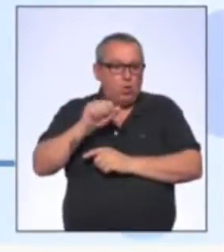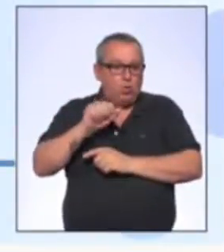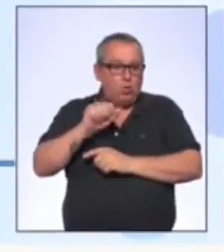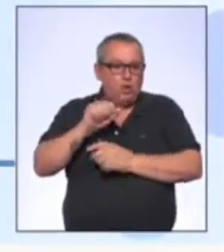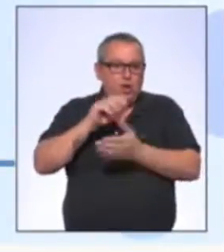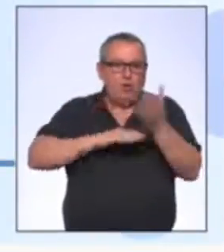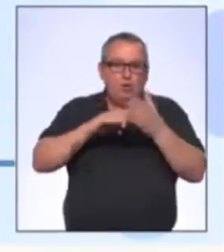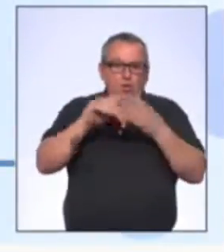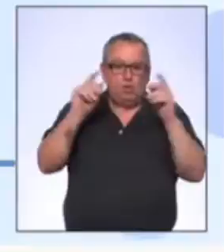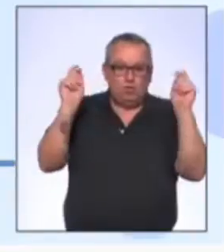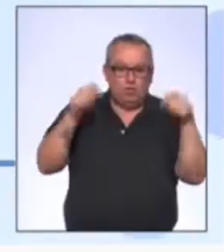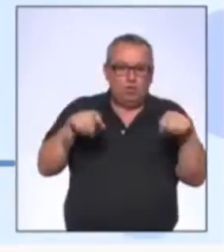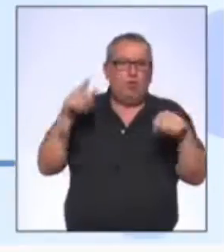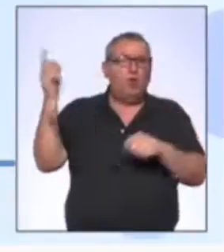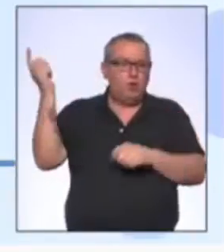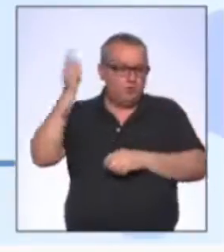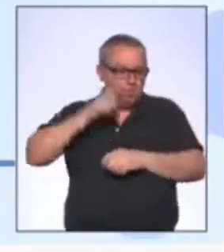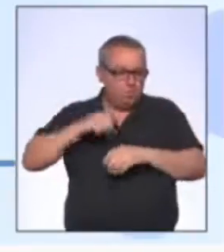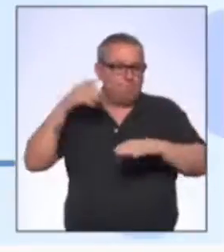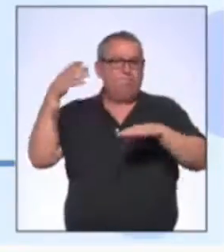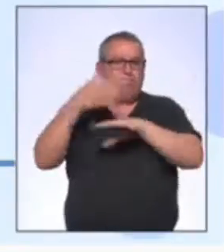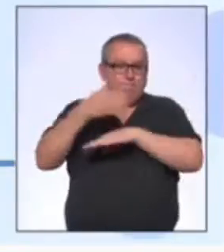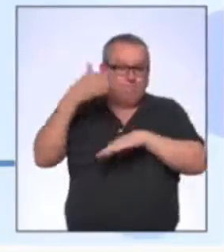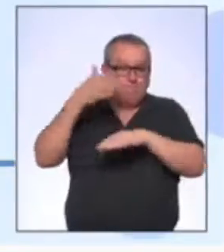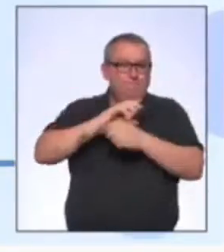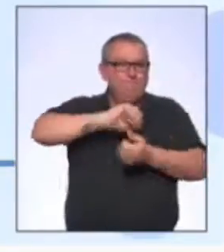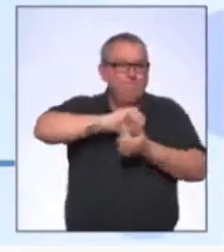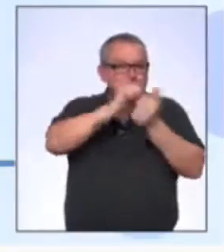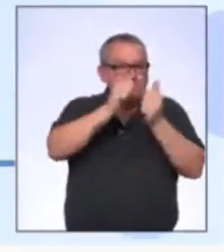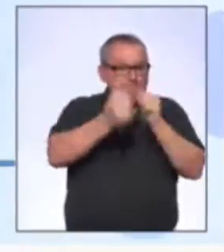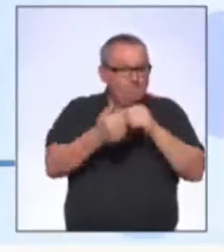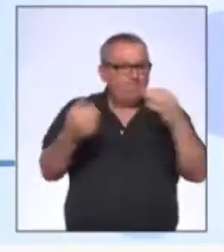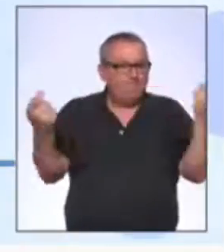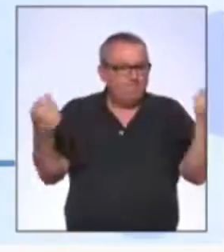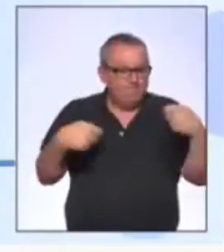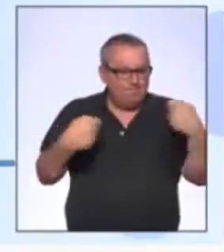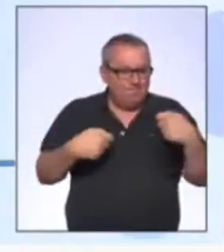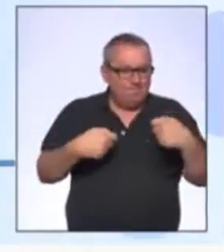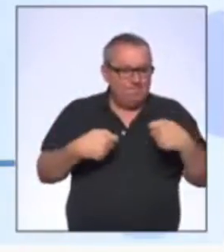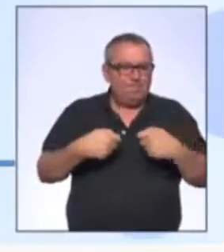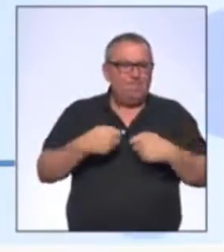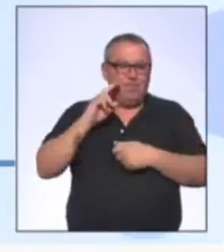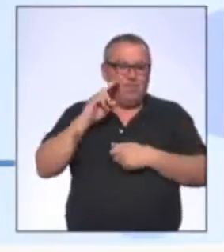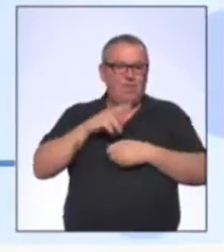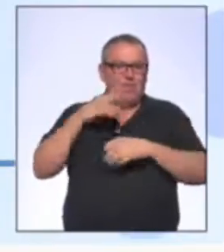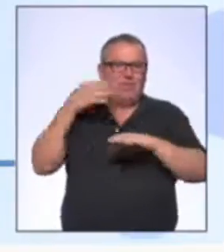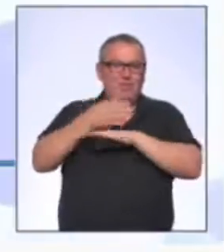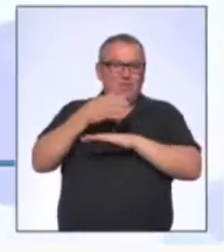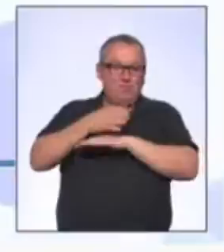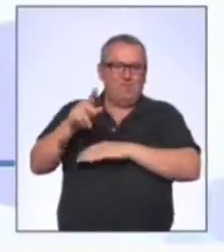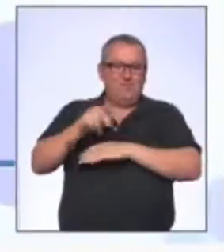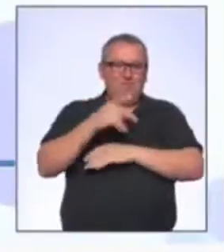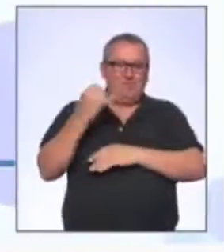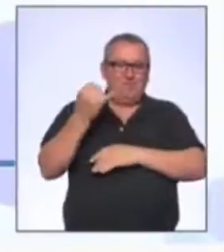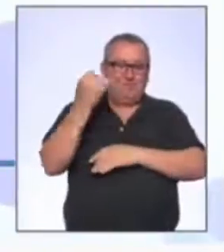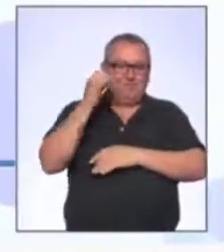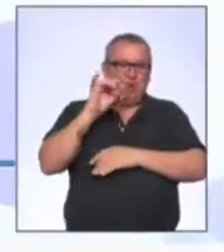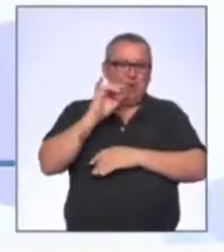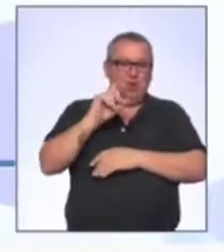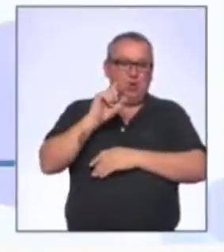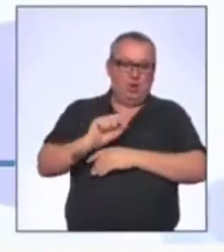todos podem e conseguem participar com adaptações necessárias muito bem os professores não é super importante